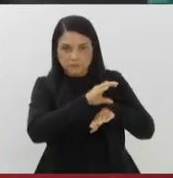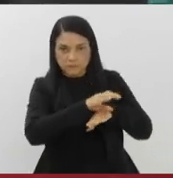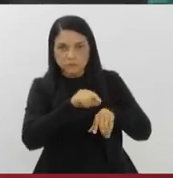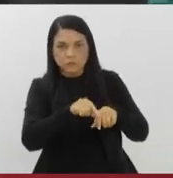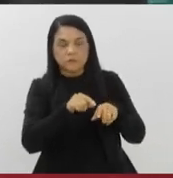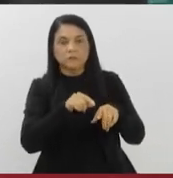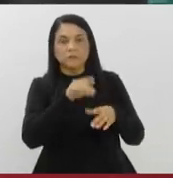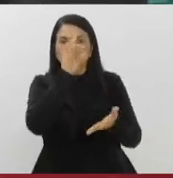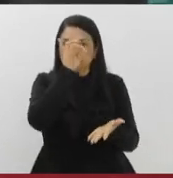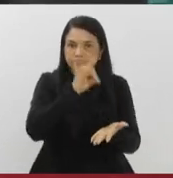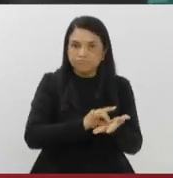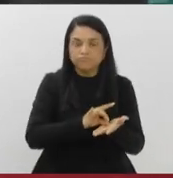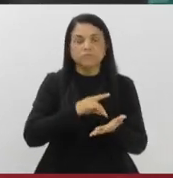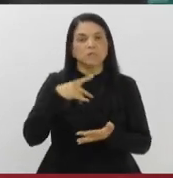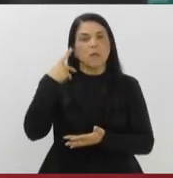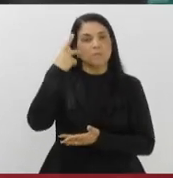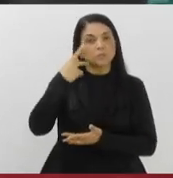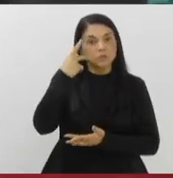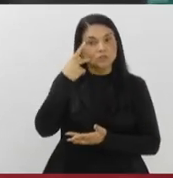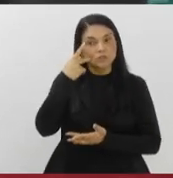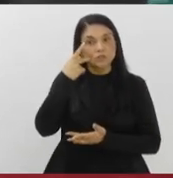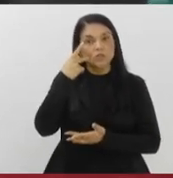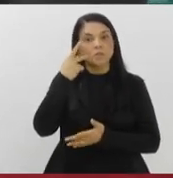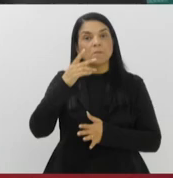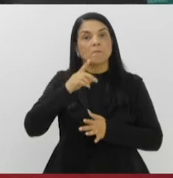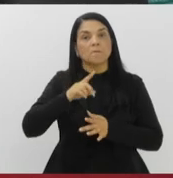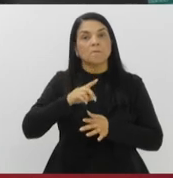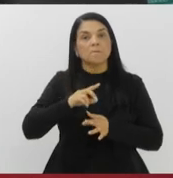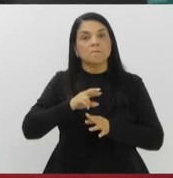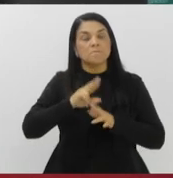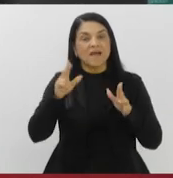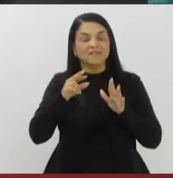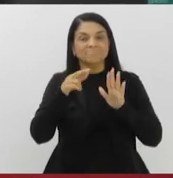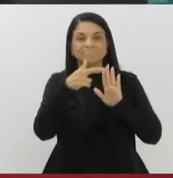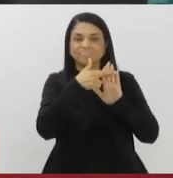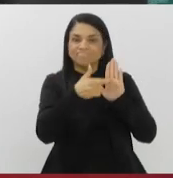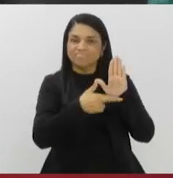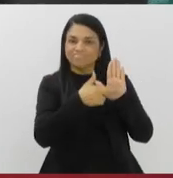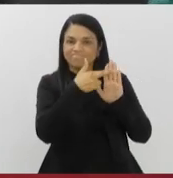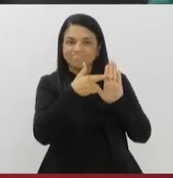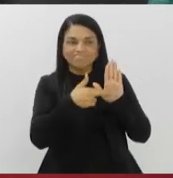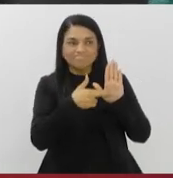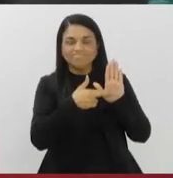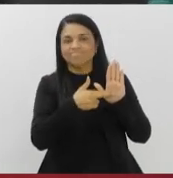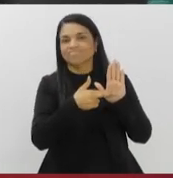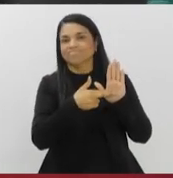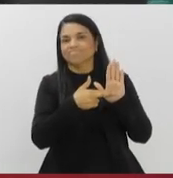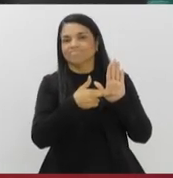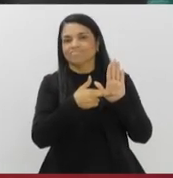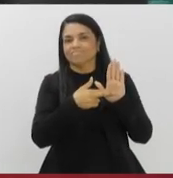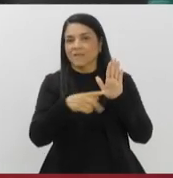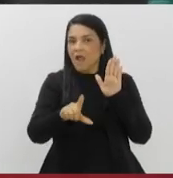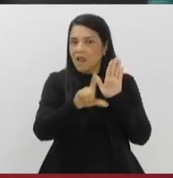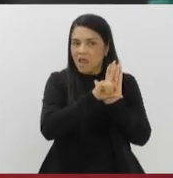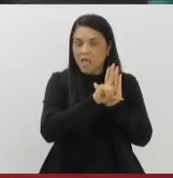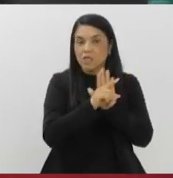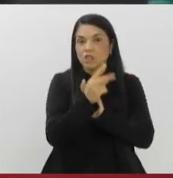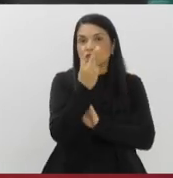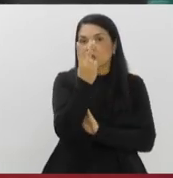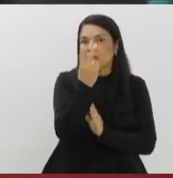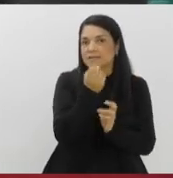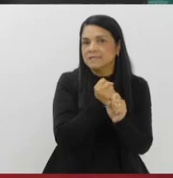concretização das políticas, né, mas só que a regulamentação é um impasse tremendo, gente. Vocês imaginam 2 anos para um